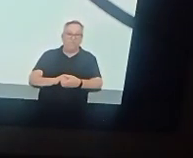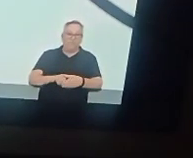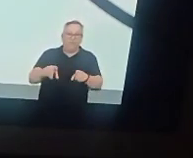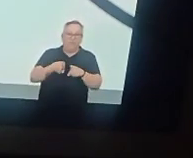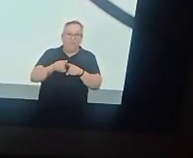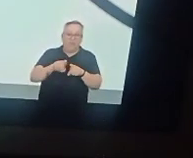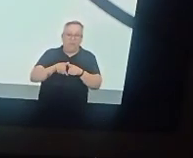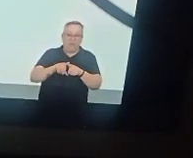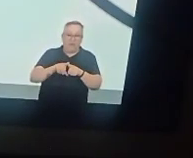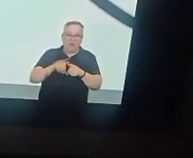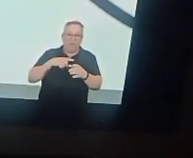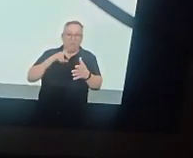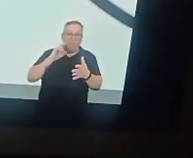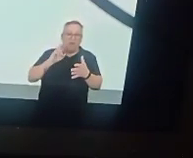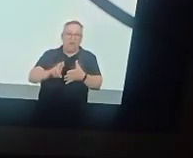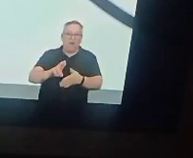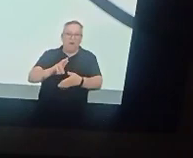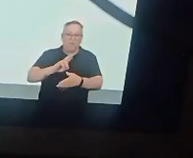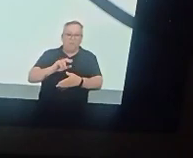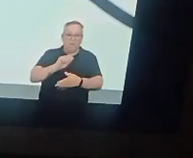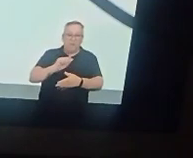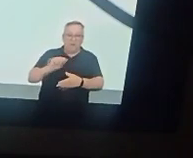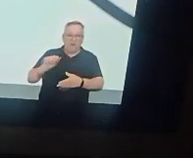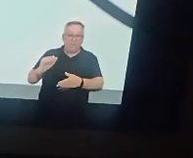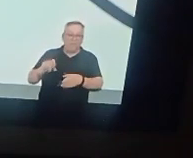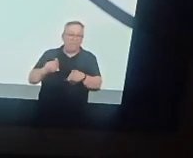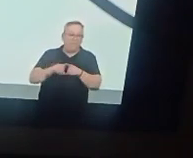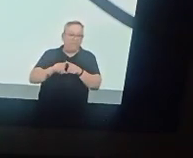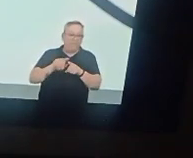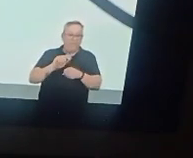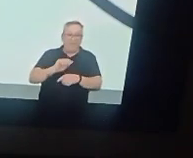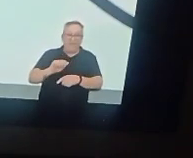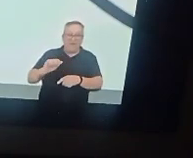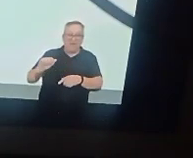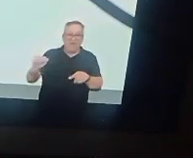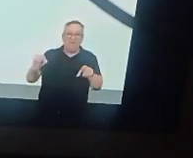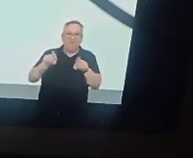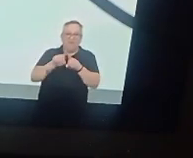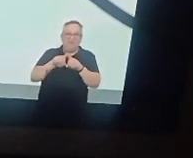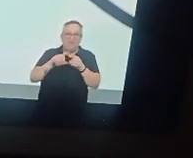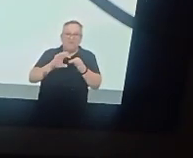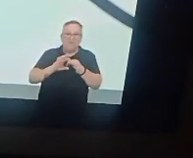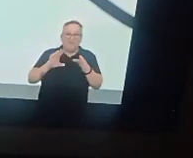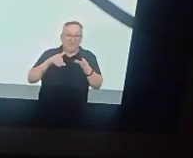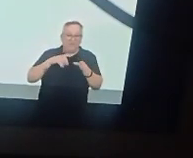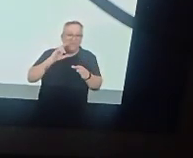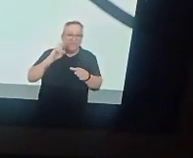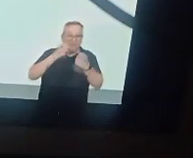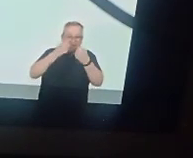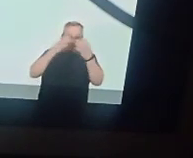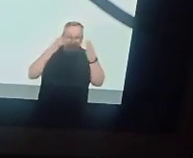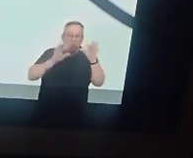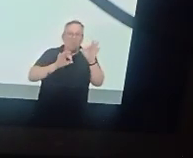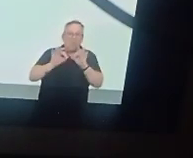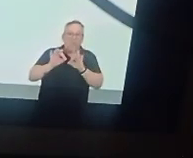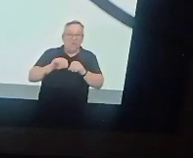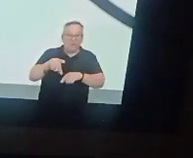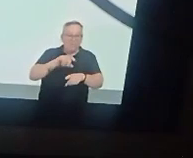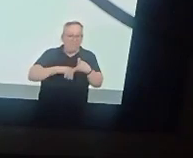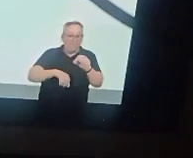de aferição, ou seja, o período que, só antes esclarecendo, dentro desse processo